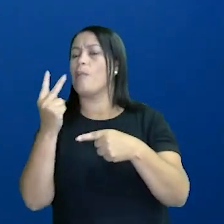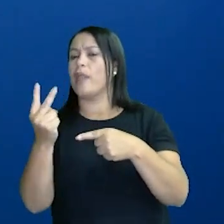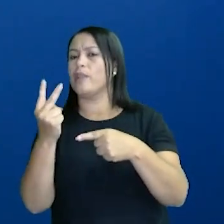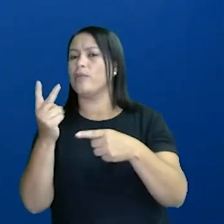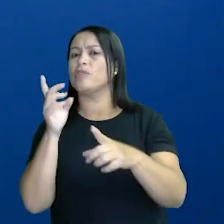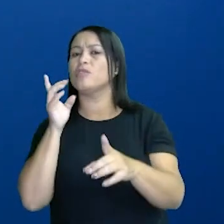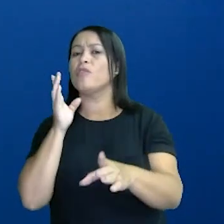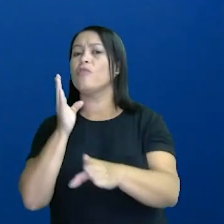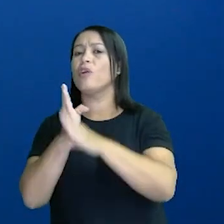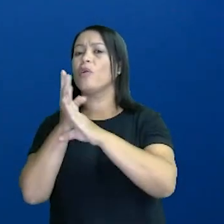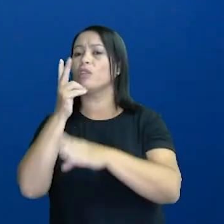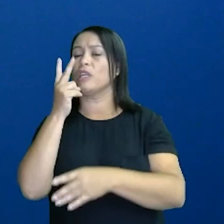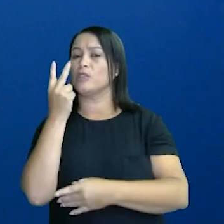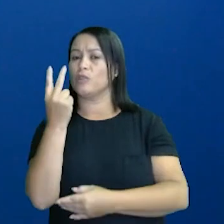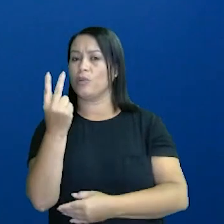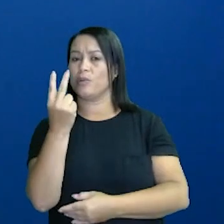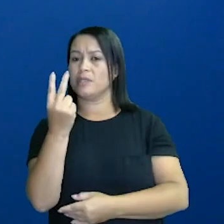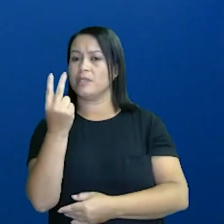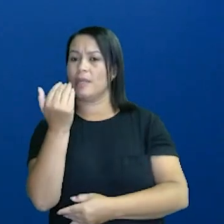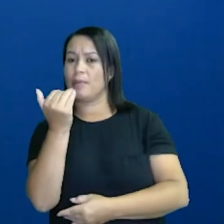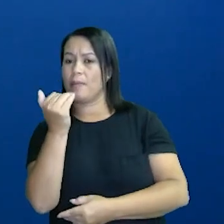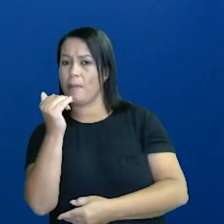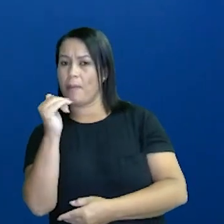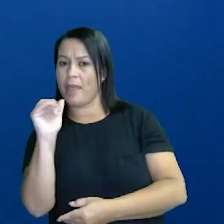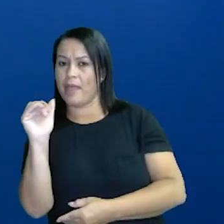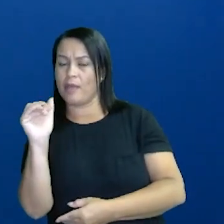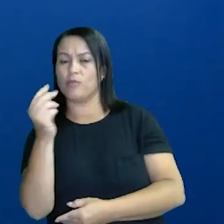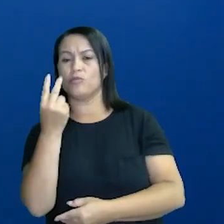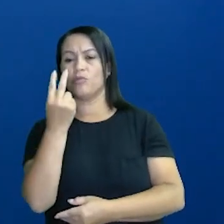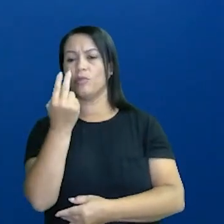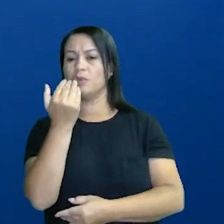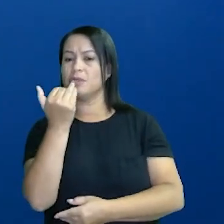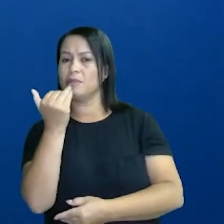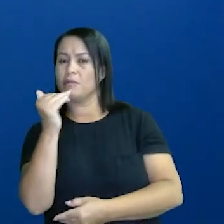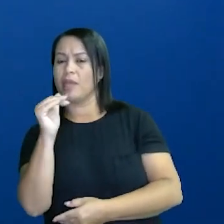eu vou encontrar quem? 2,5, tá certo? Ou seja,